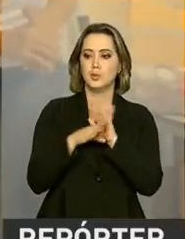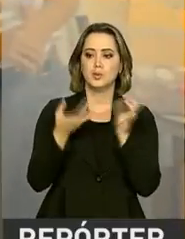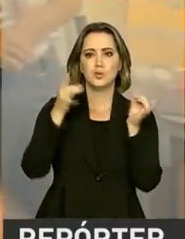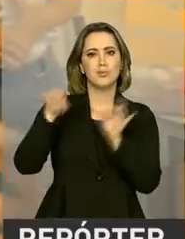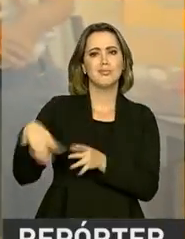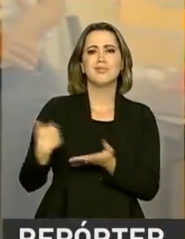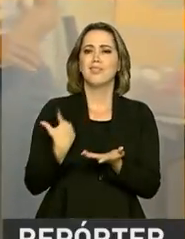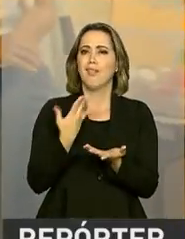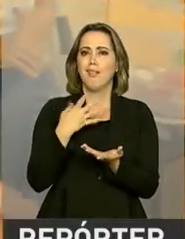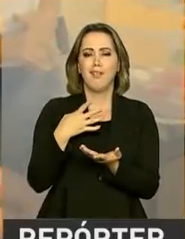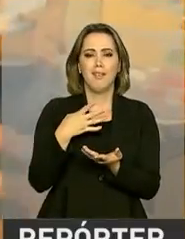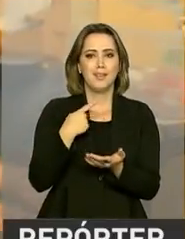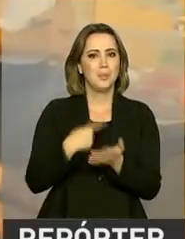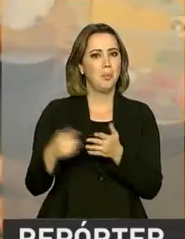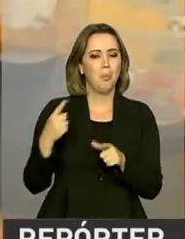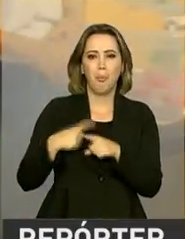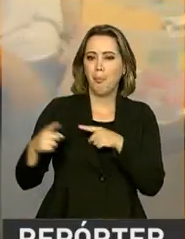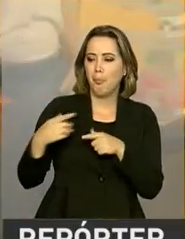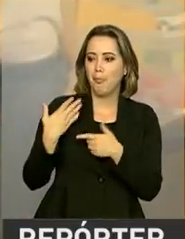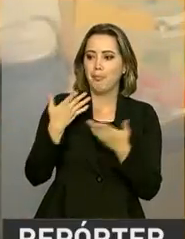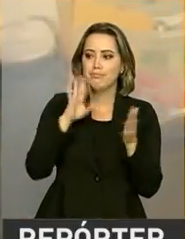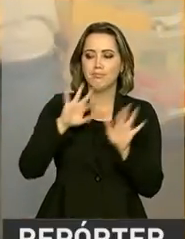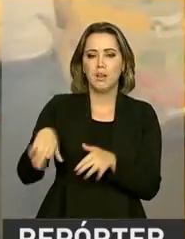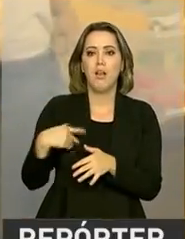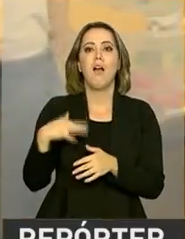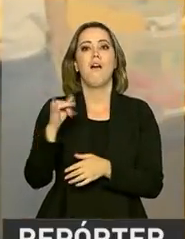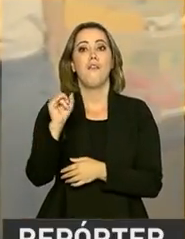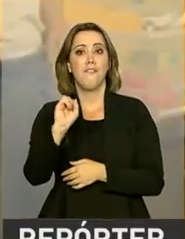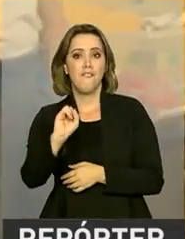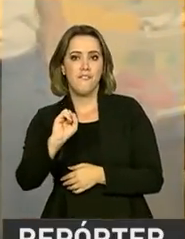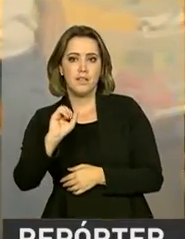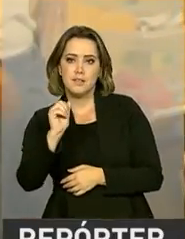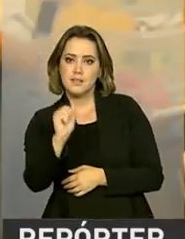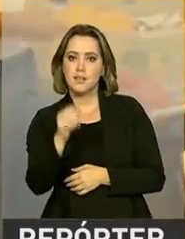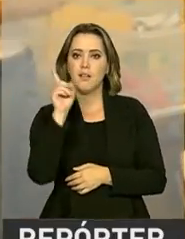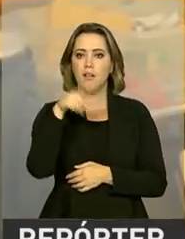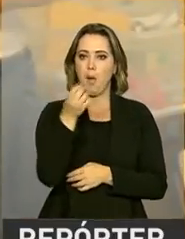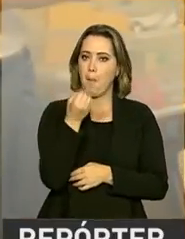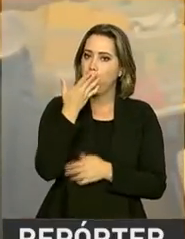preconceito em relação à física, que tipo, a física pode ser divertida, ela é interessante